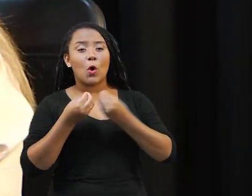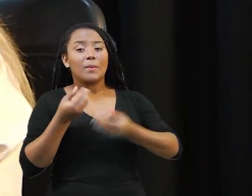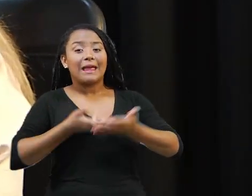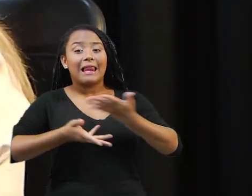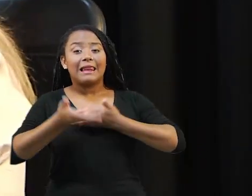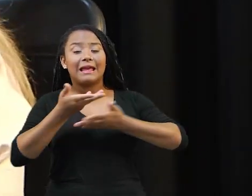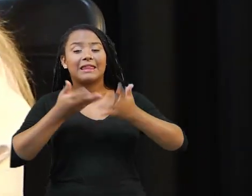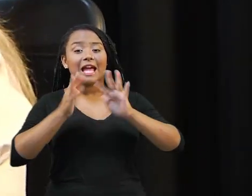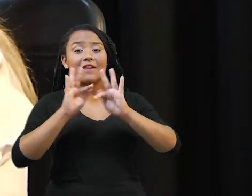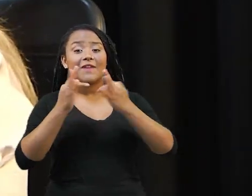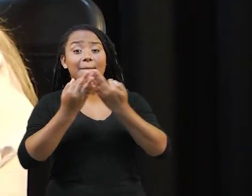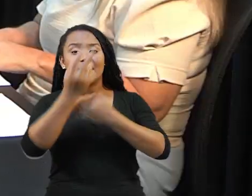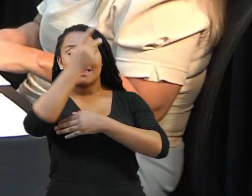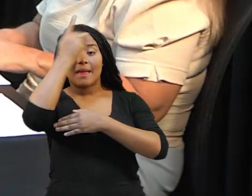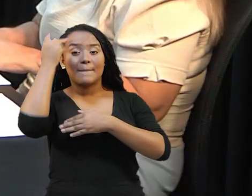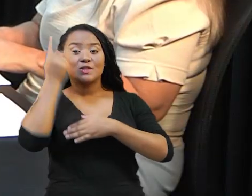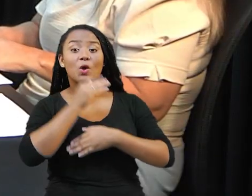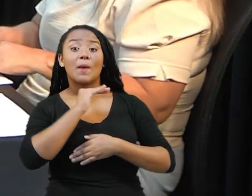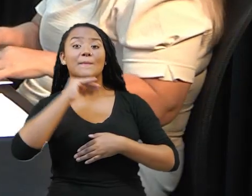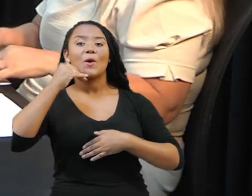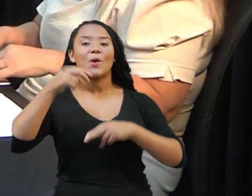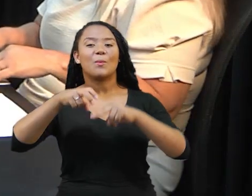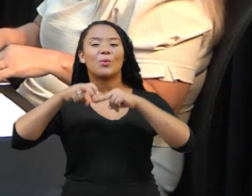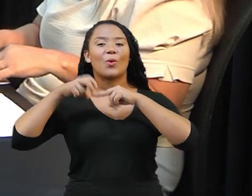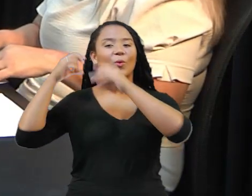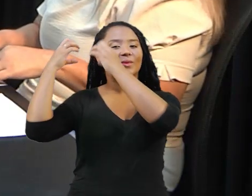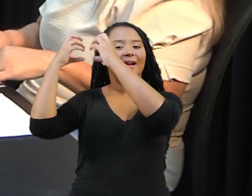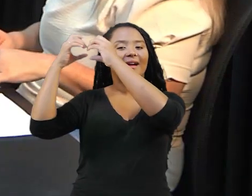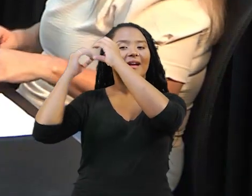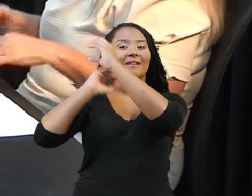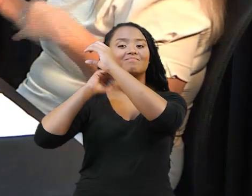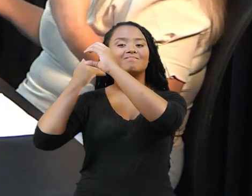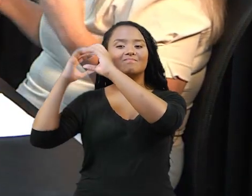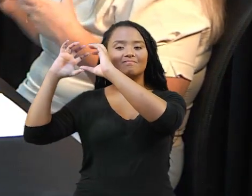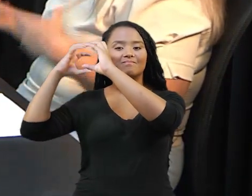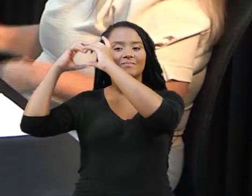Exatamente. O senhor já passou por alguma situação assim que deixou a Sim. equipe...